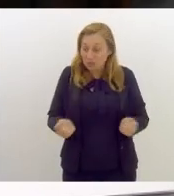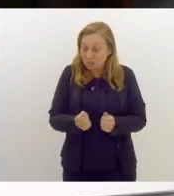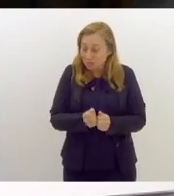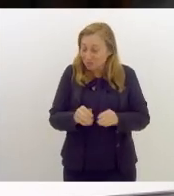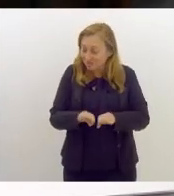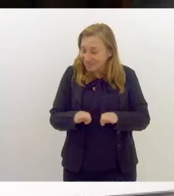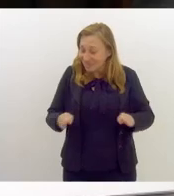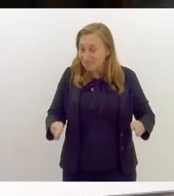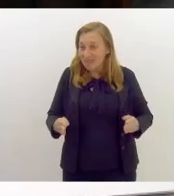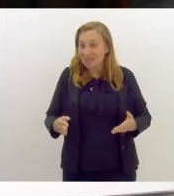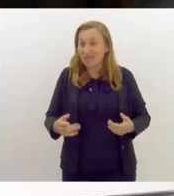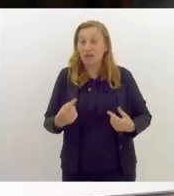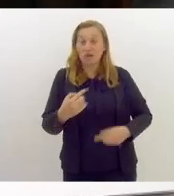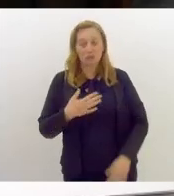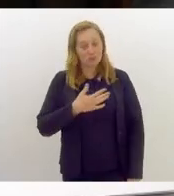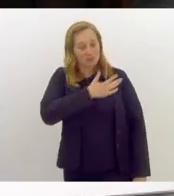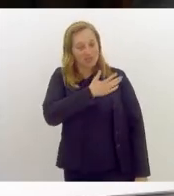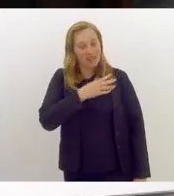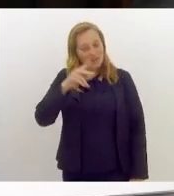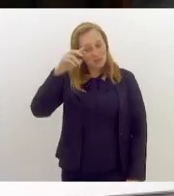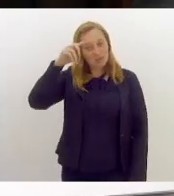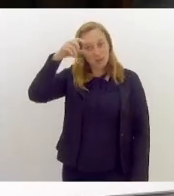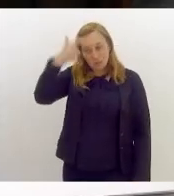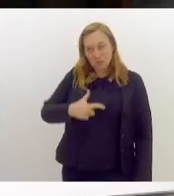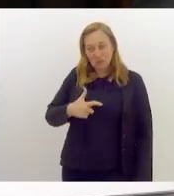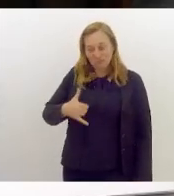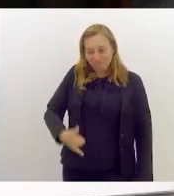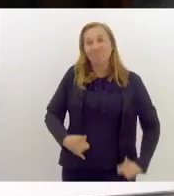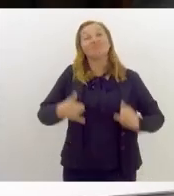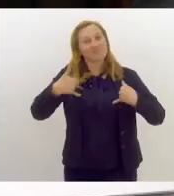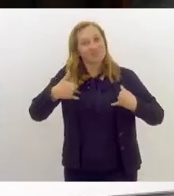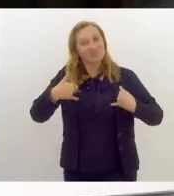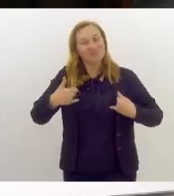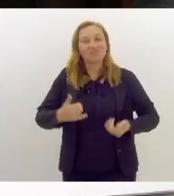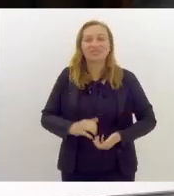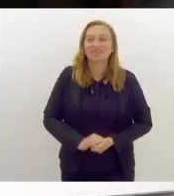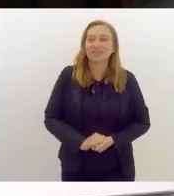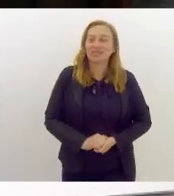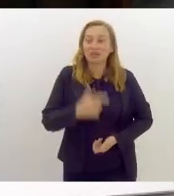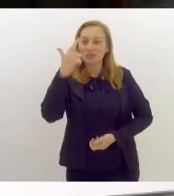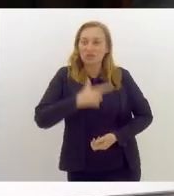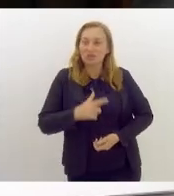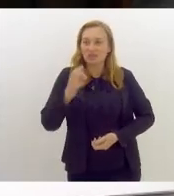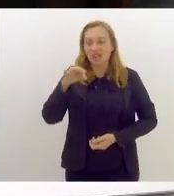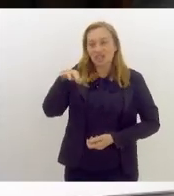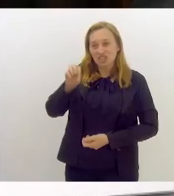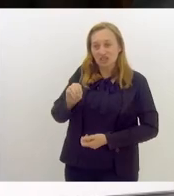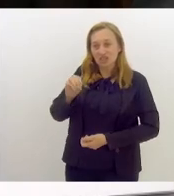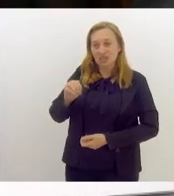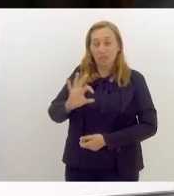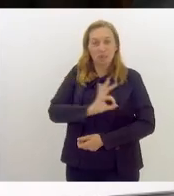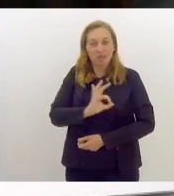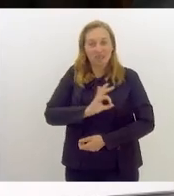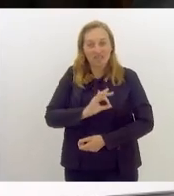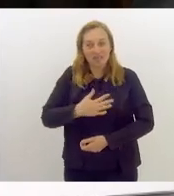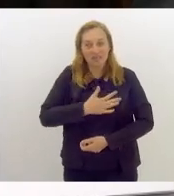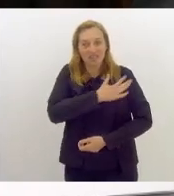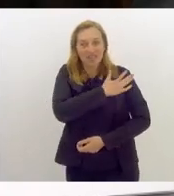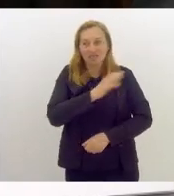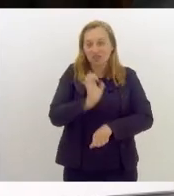porque também sou militar com muito orgulho sou sargento da Polícia Militar do Estado do Rio de Janeiro